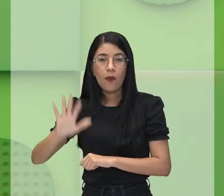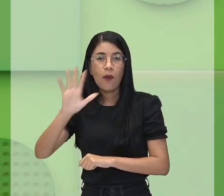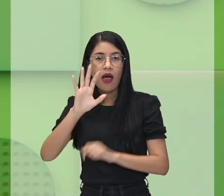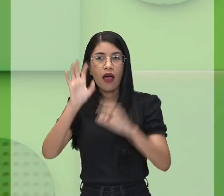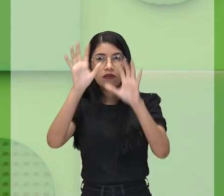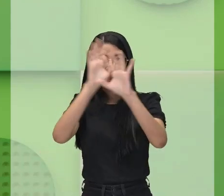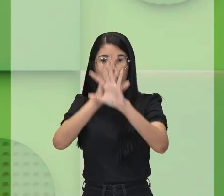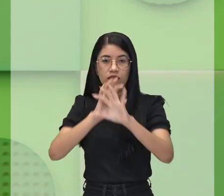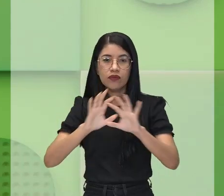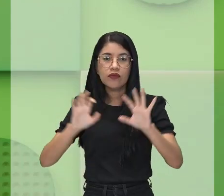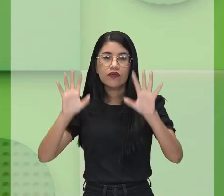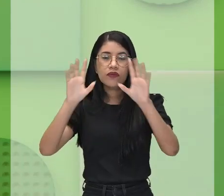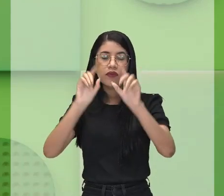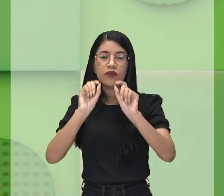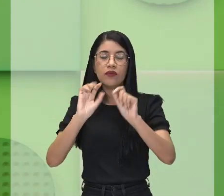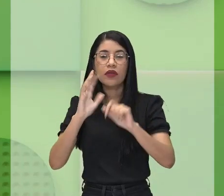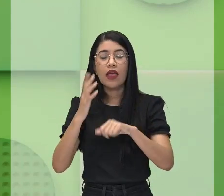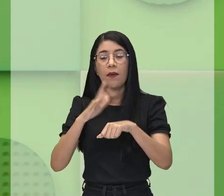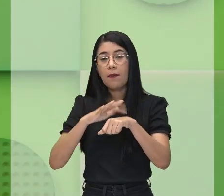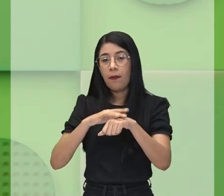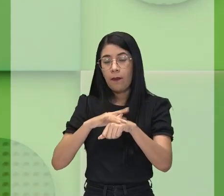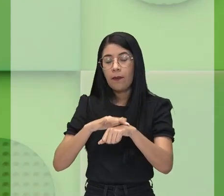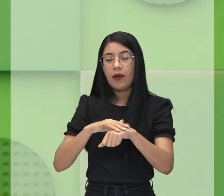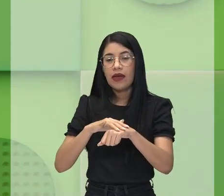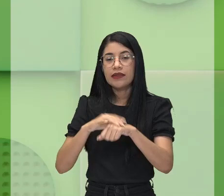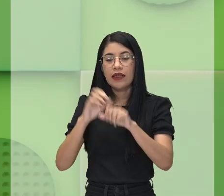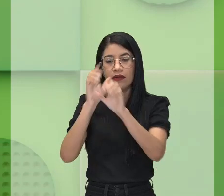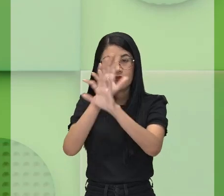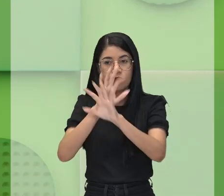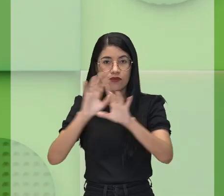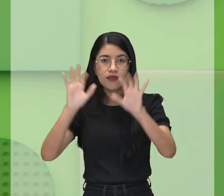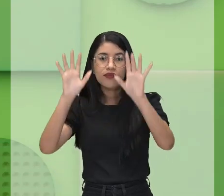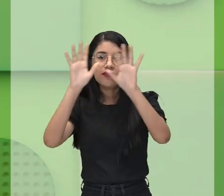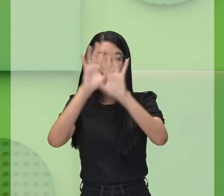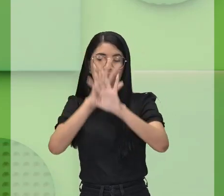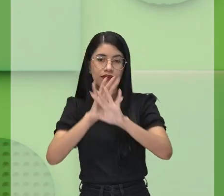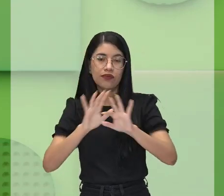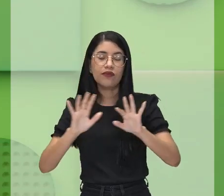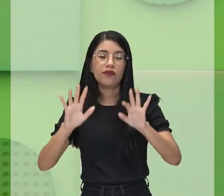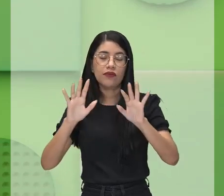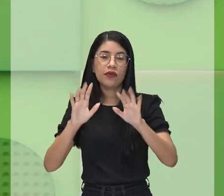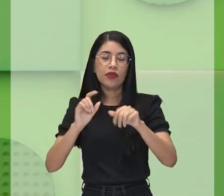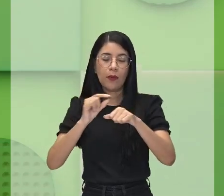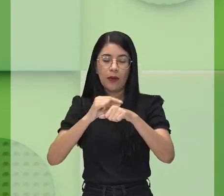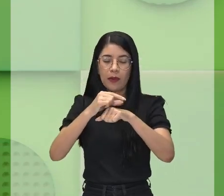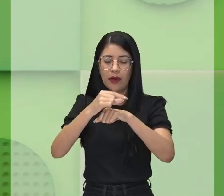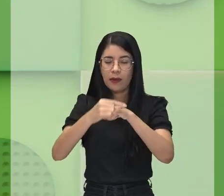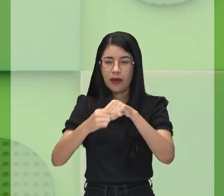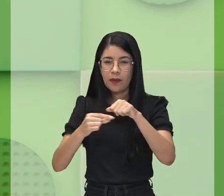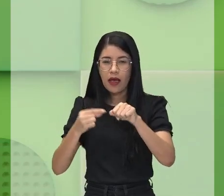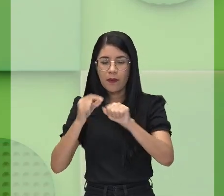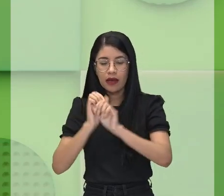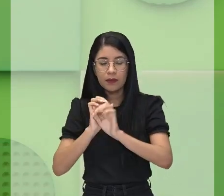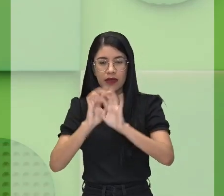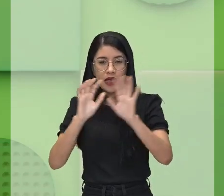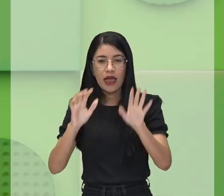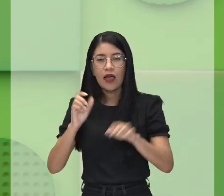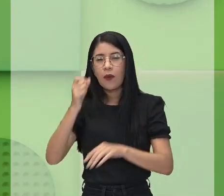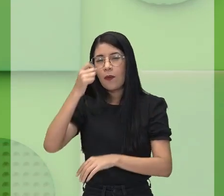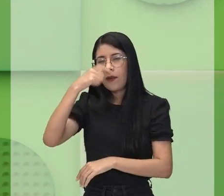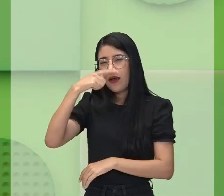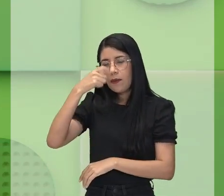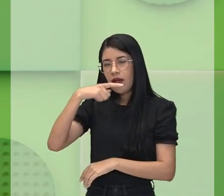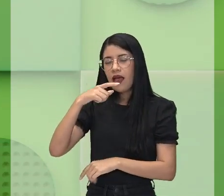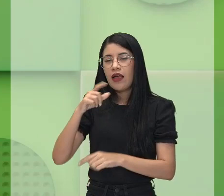isso, doenças com transmissão atmosférica, esses micro-organismos, por secreções pessoais